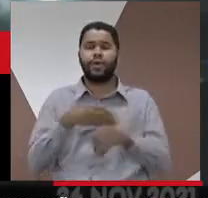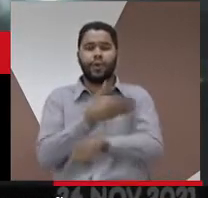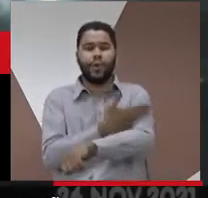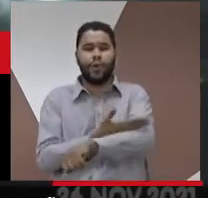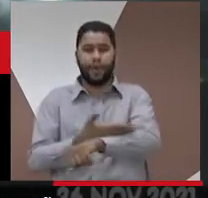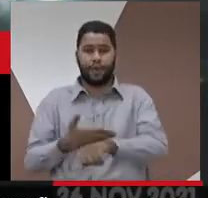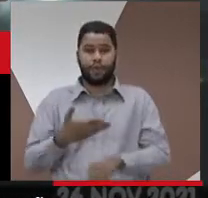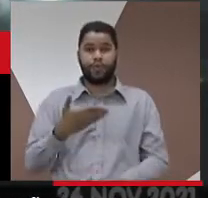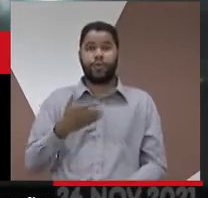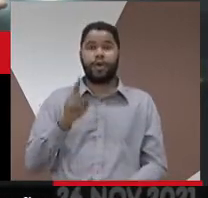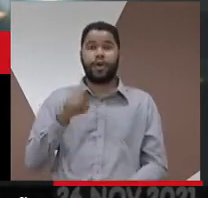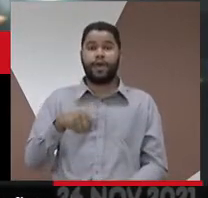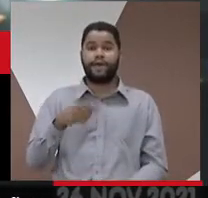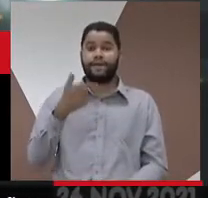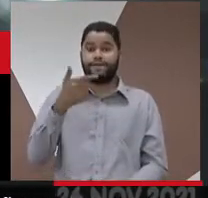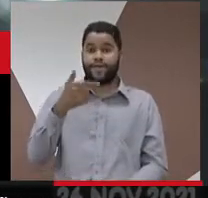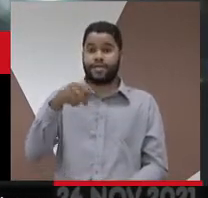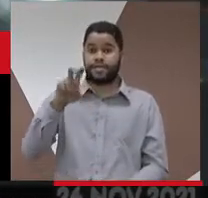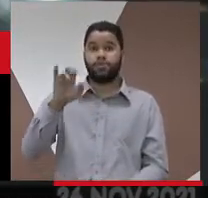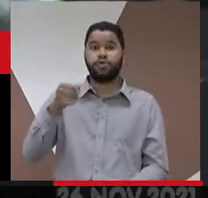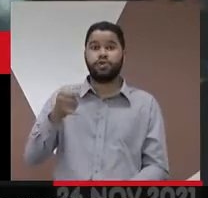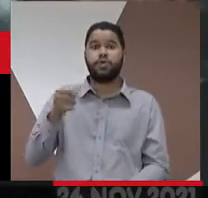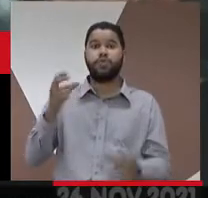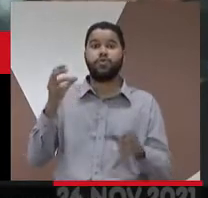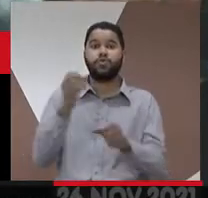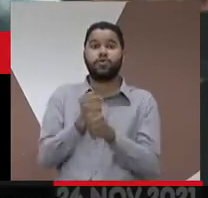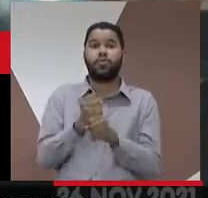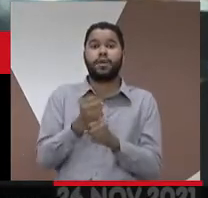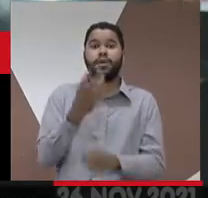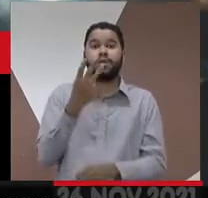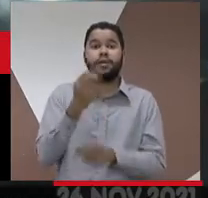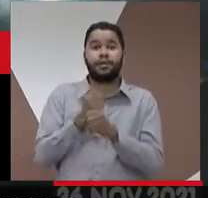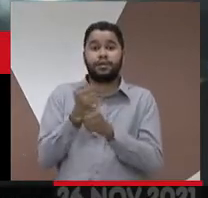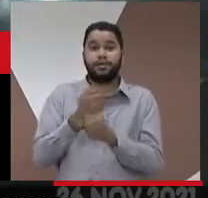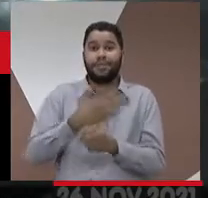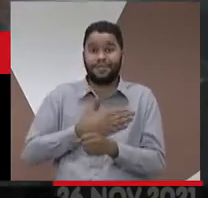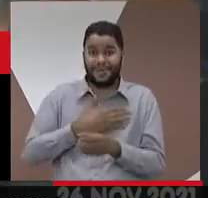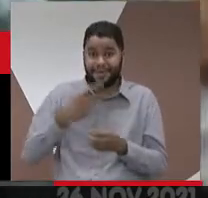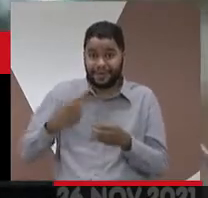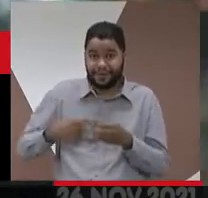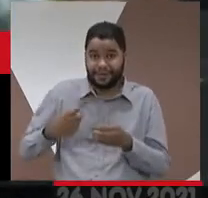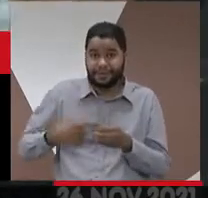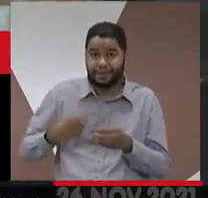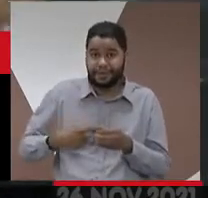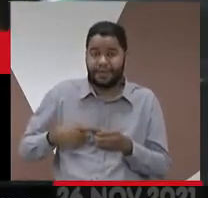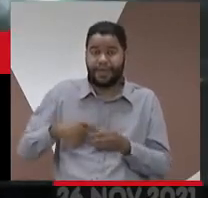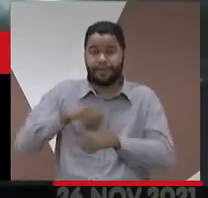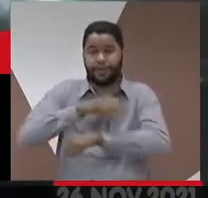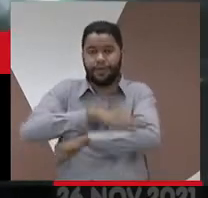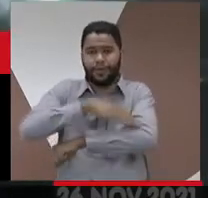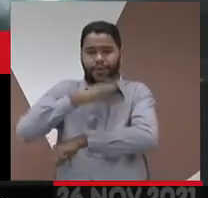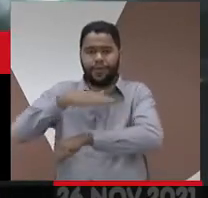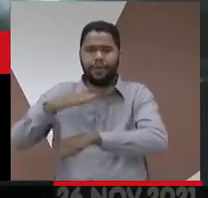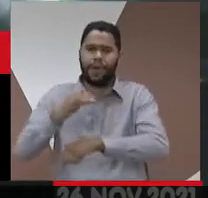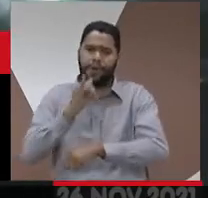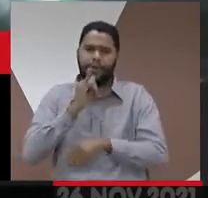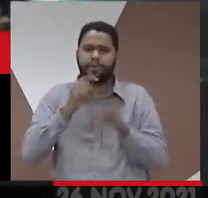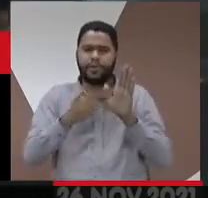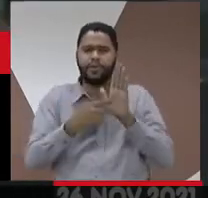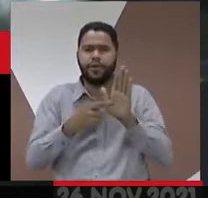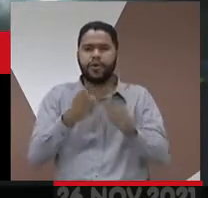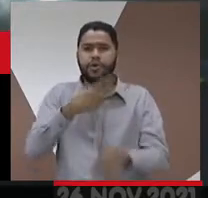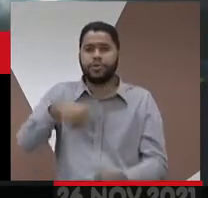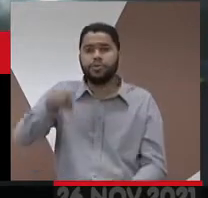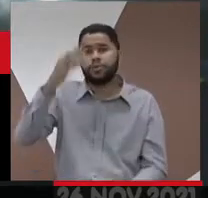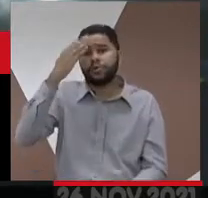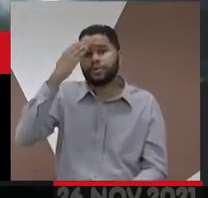de janeiro, que completa 3 anos, mas a minha cidade, eu vou dar um pequeno exemplo para quem está aqui